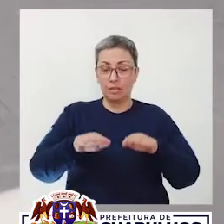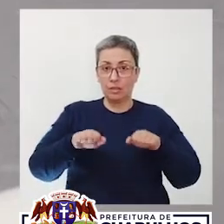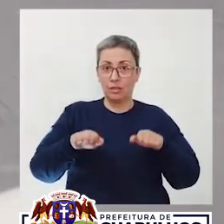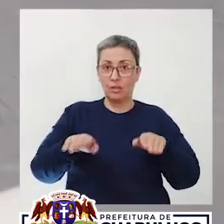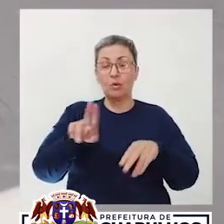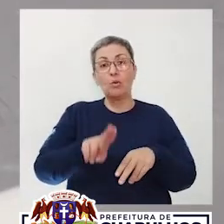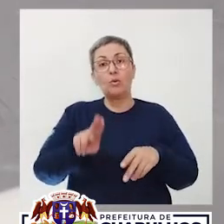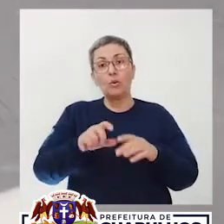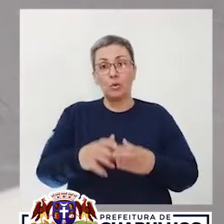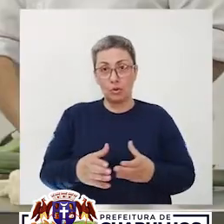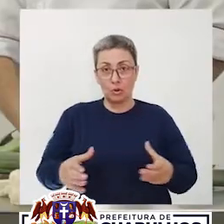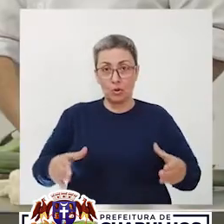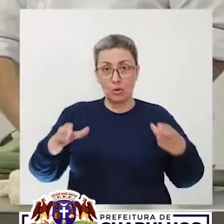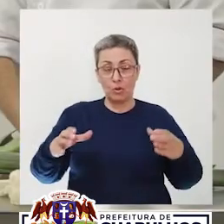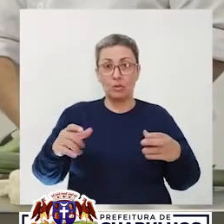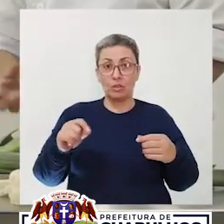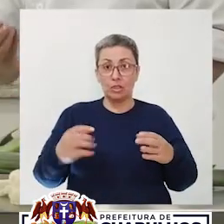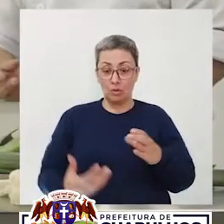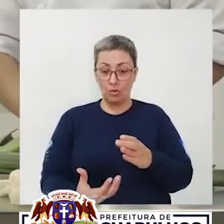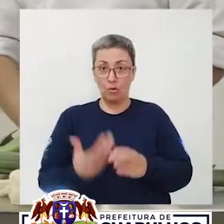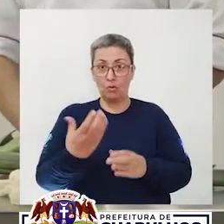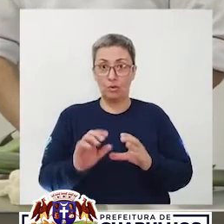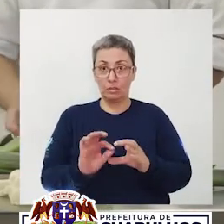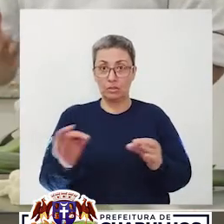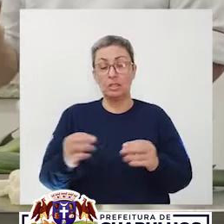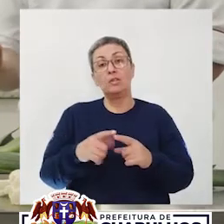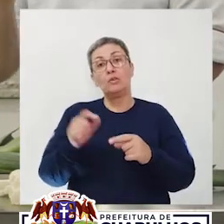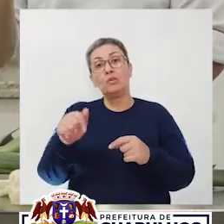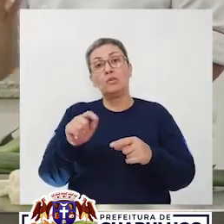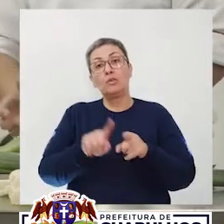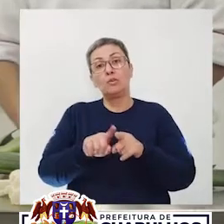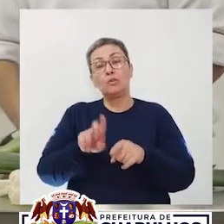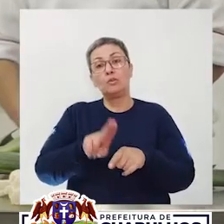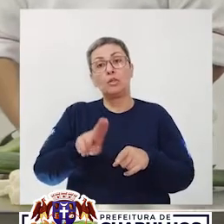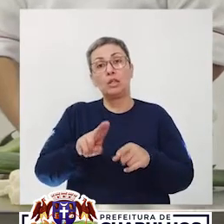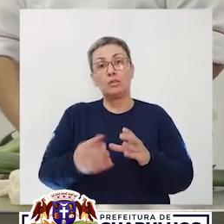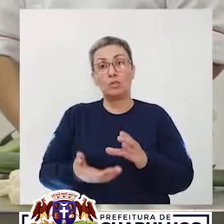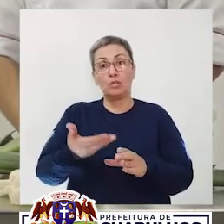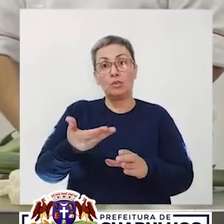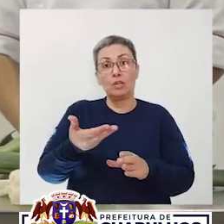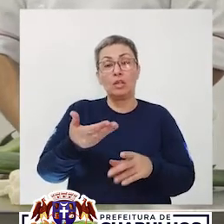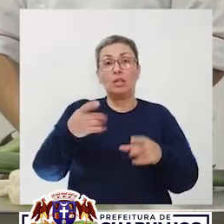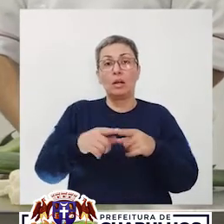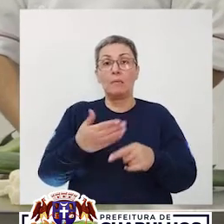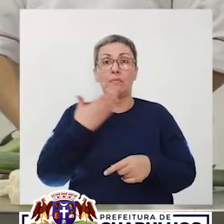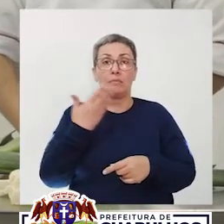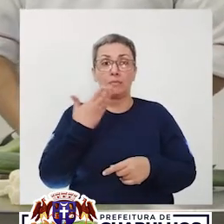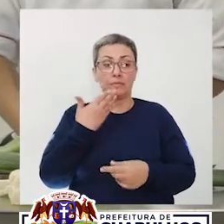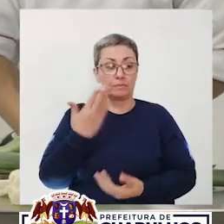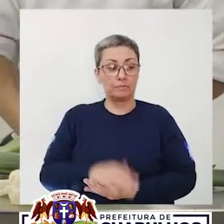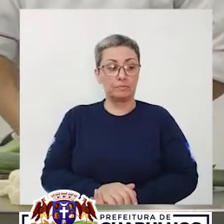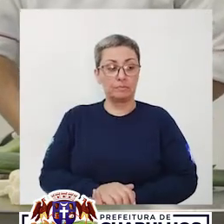Aí você... Aqui ela tá utilizando, pessoal, uma forma de fundo removível, tá? Porque aí depois, na hora que vocês forem tirar a quiche,